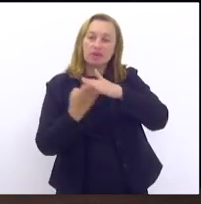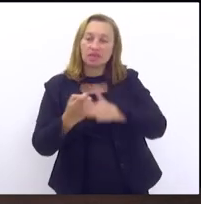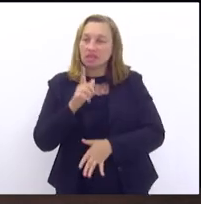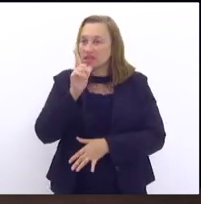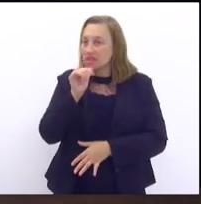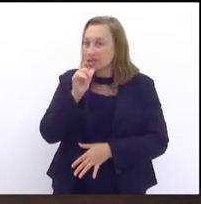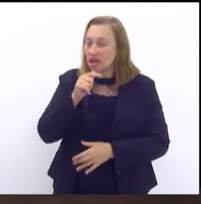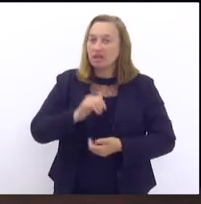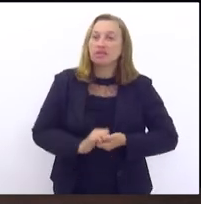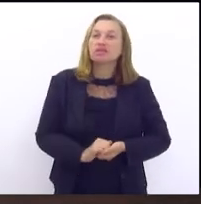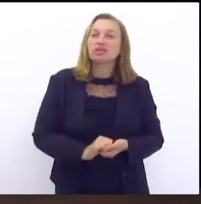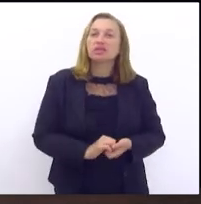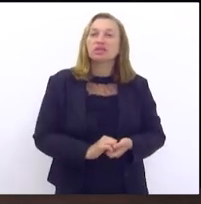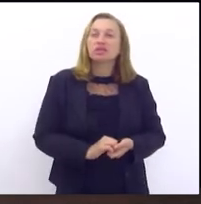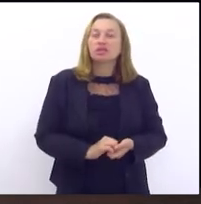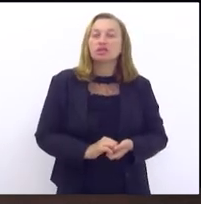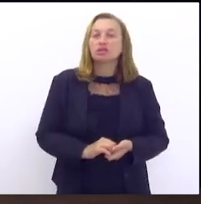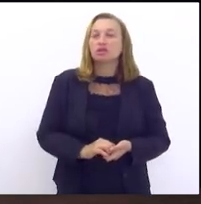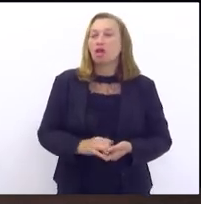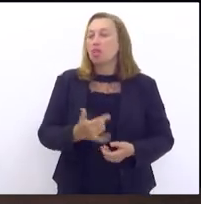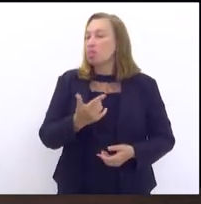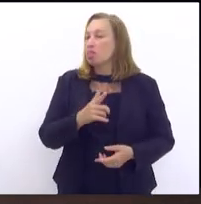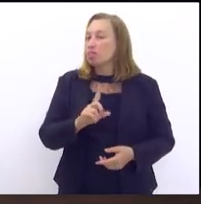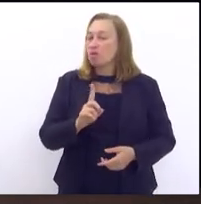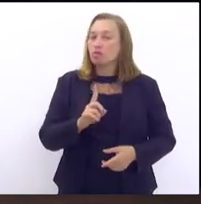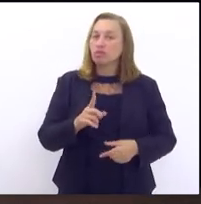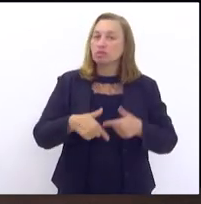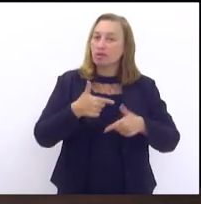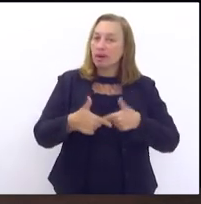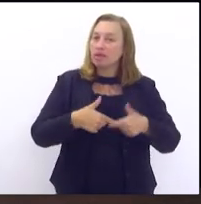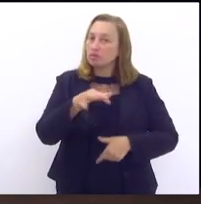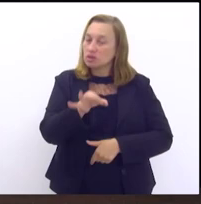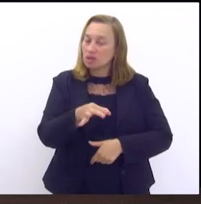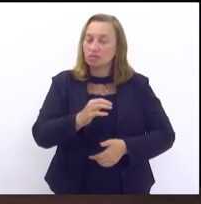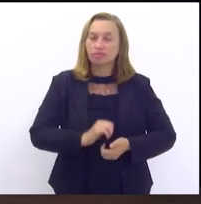as concessões, e que elas não estão operando satisfatoriamente.